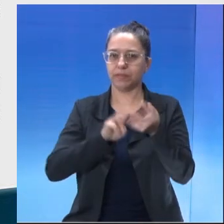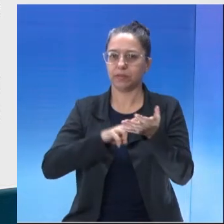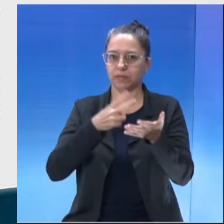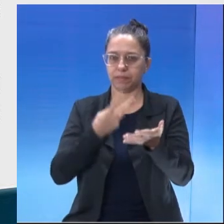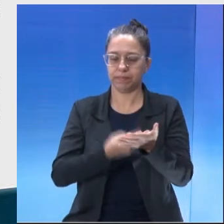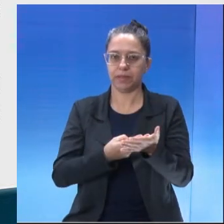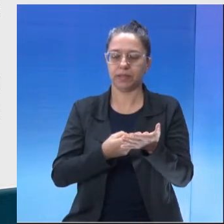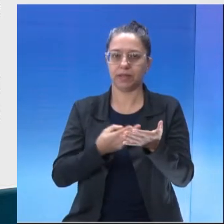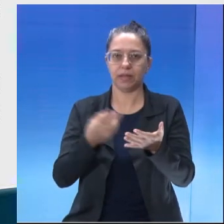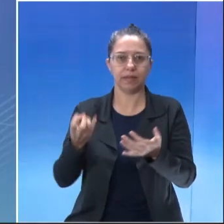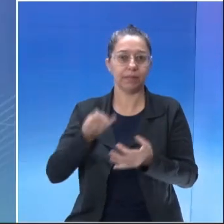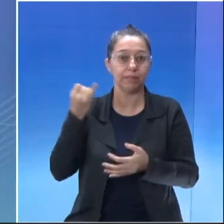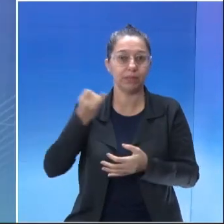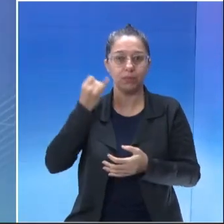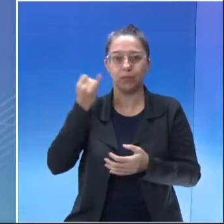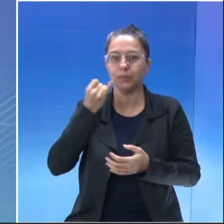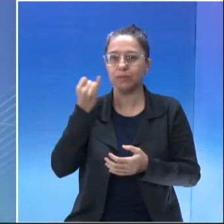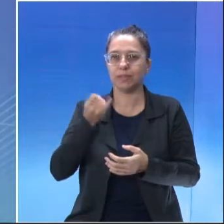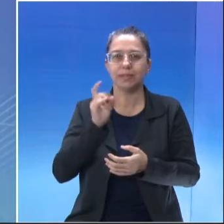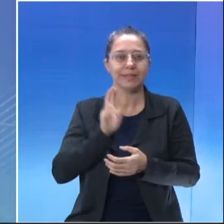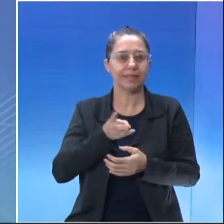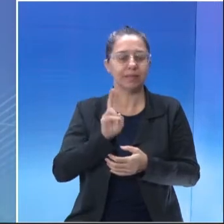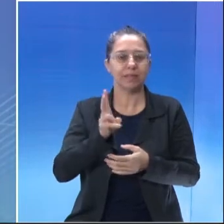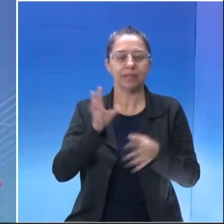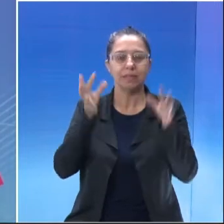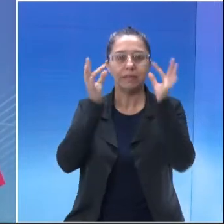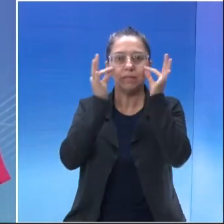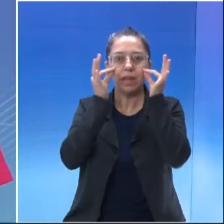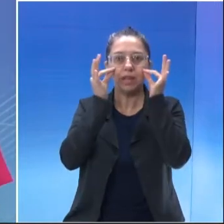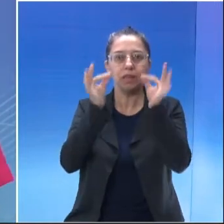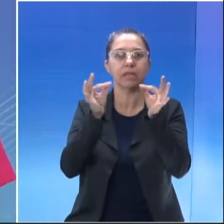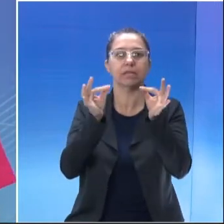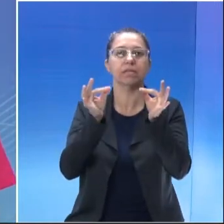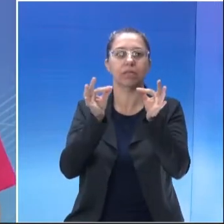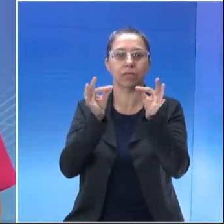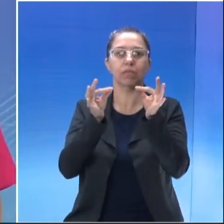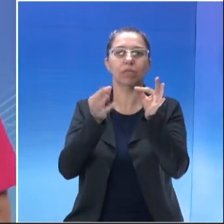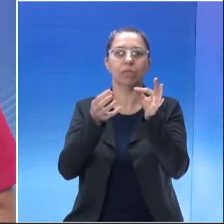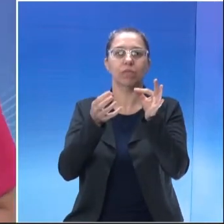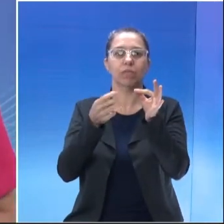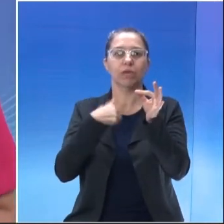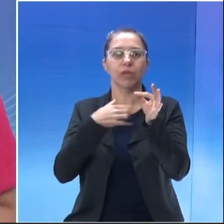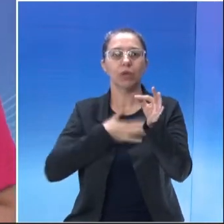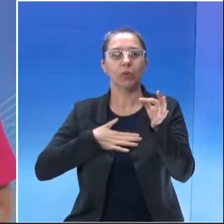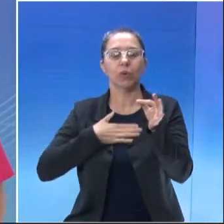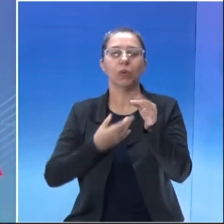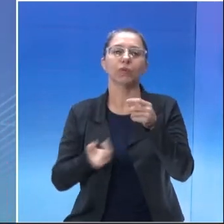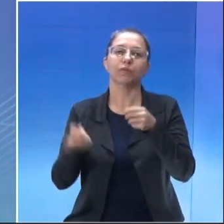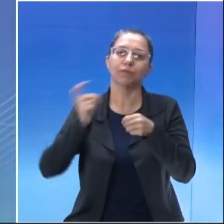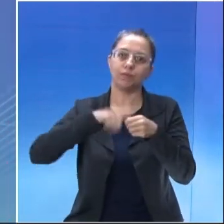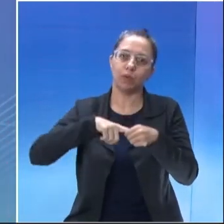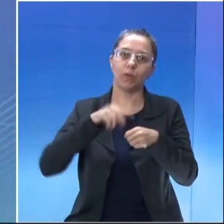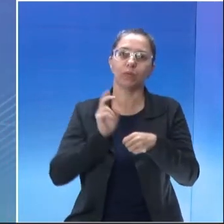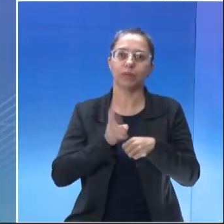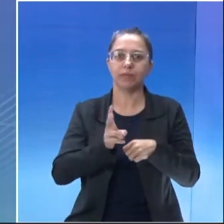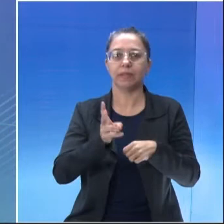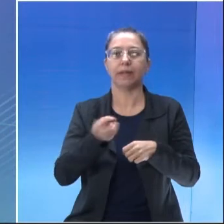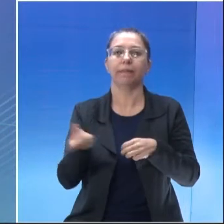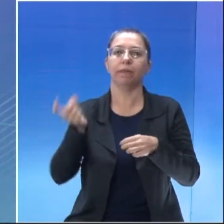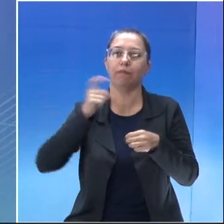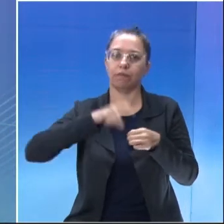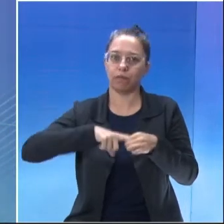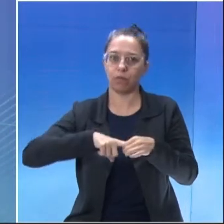esse enunciado. É muito importante a gente sempre voltar, eu gosto sempre de voltar, vocês já observaram, que eu dou ênfase, né? Eu